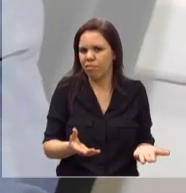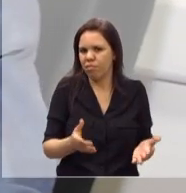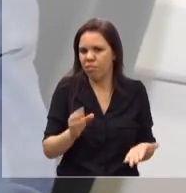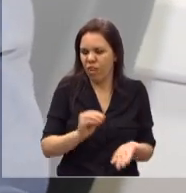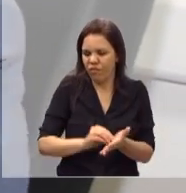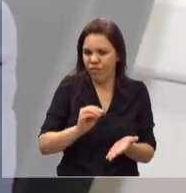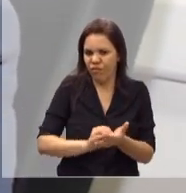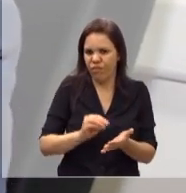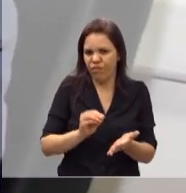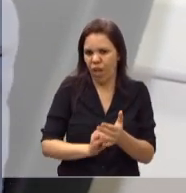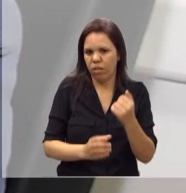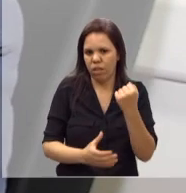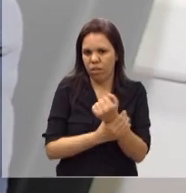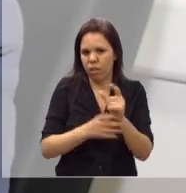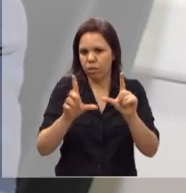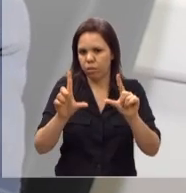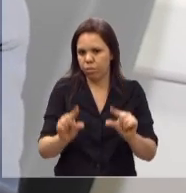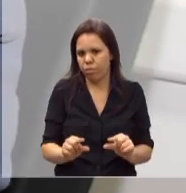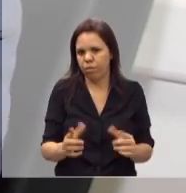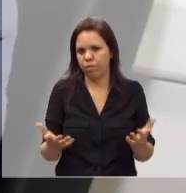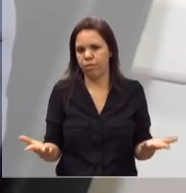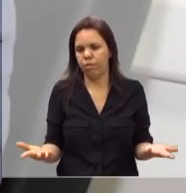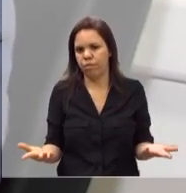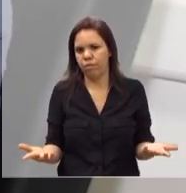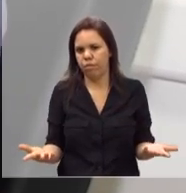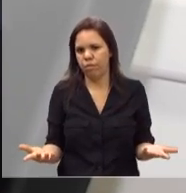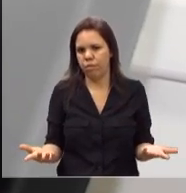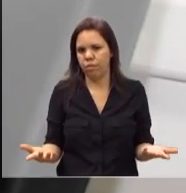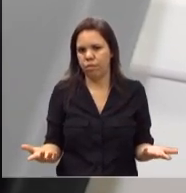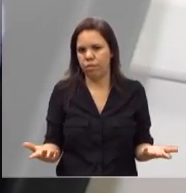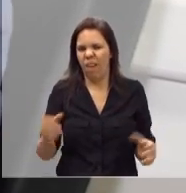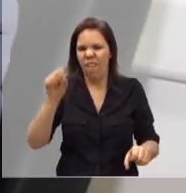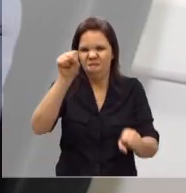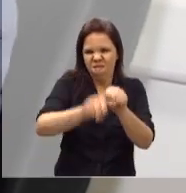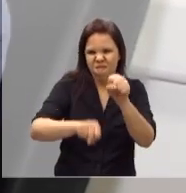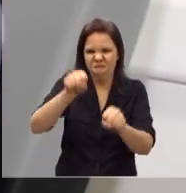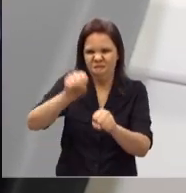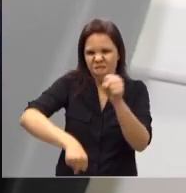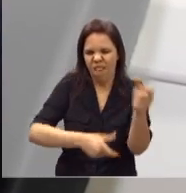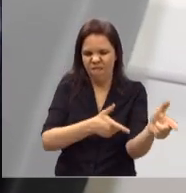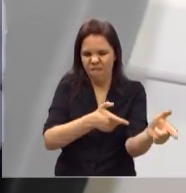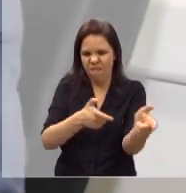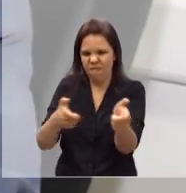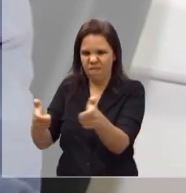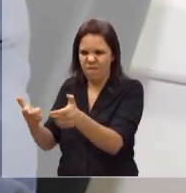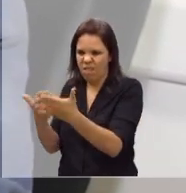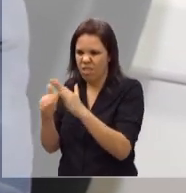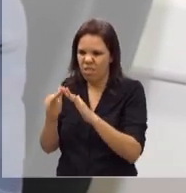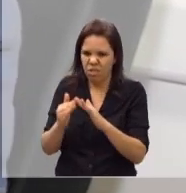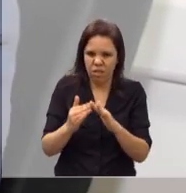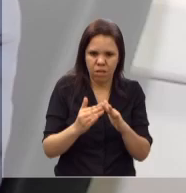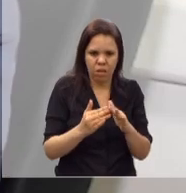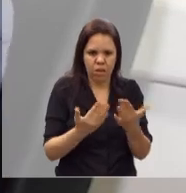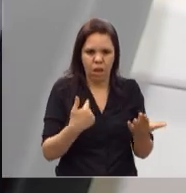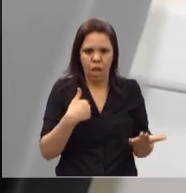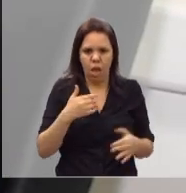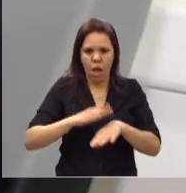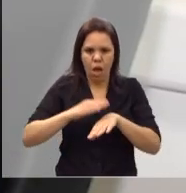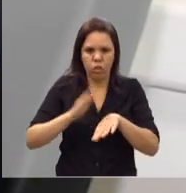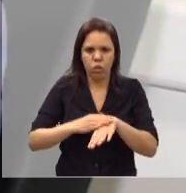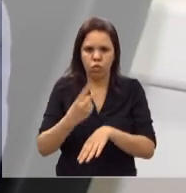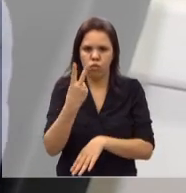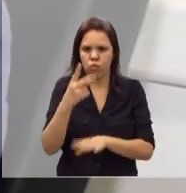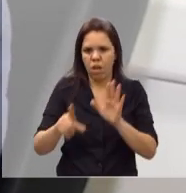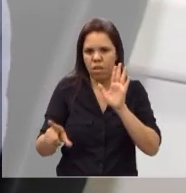um todo, diminui como um todo, né? O nível de assassinatos nas portas de escola. Eu sou inclusive autor de 2 leis nessa